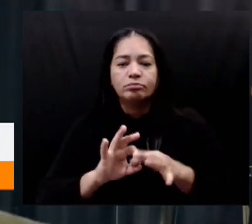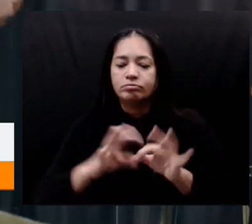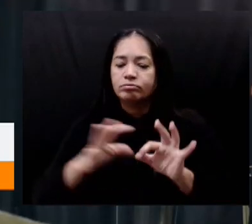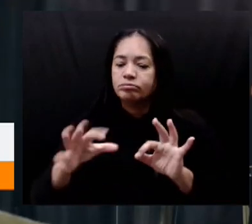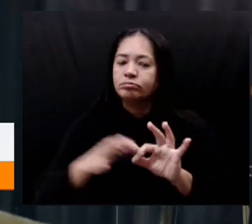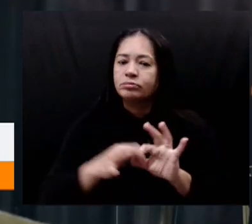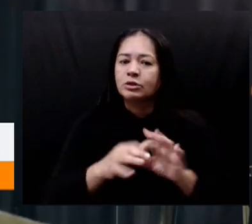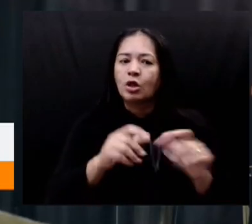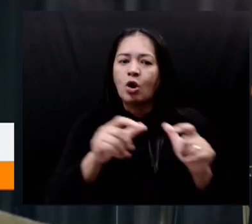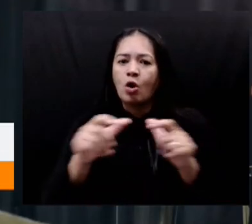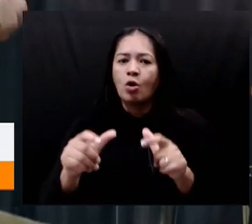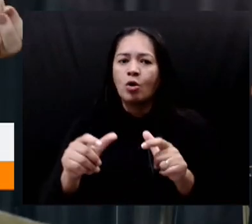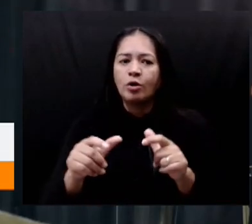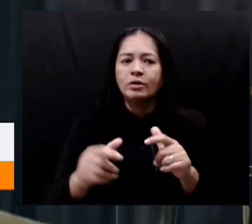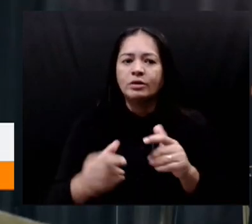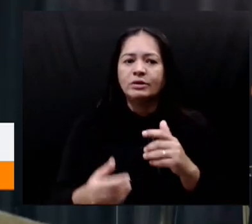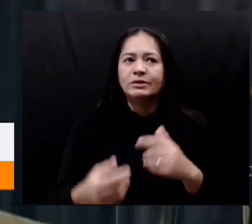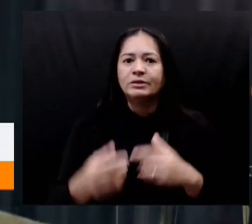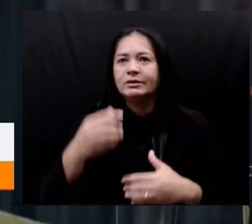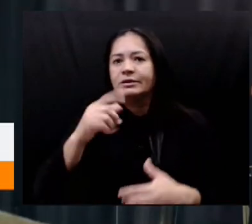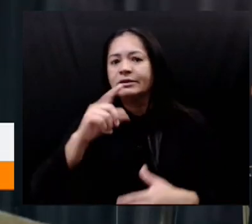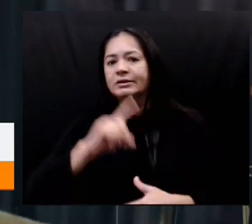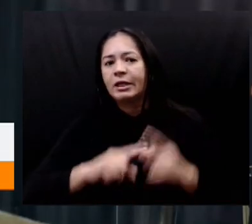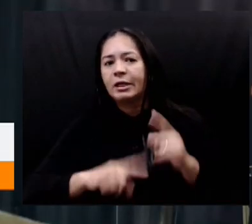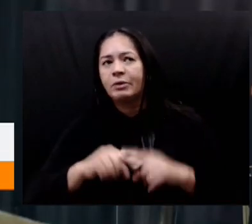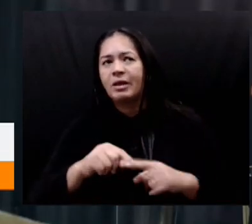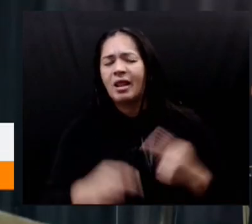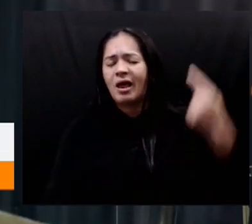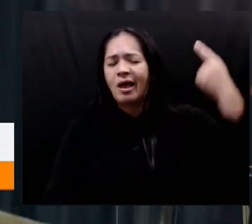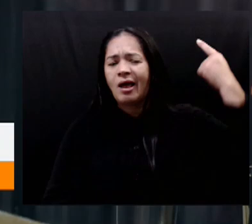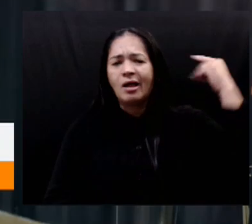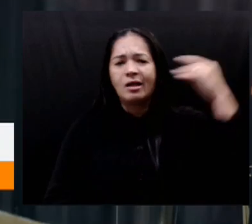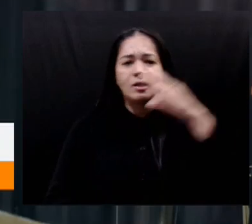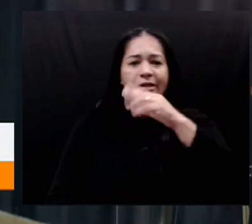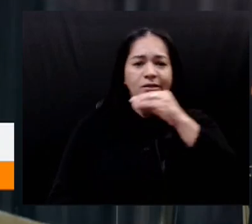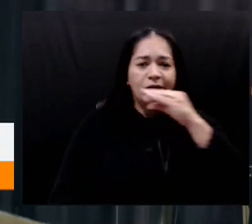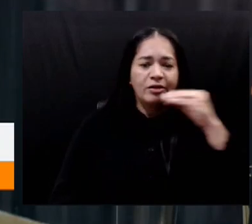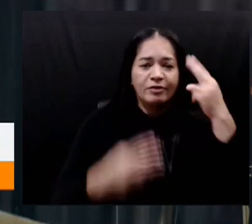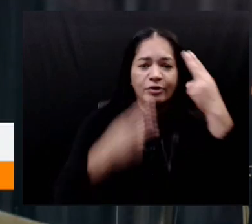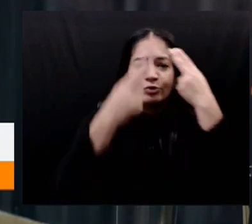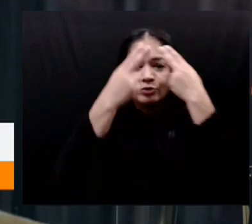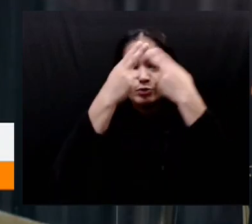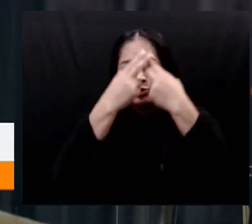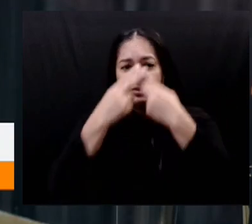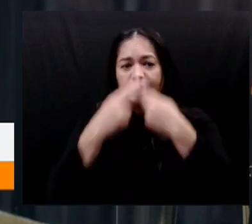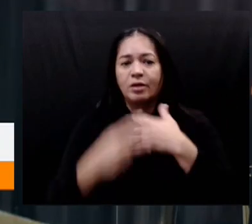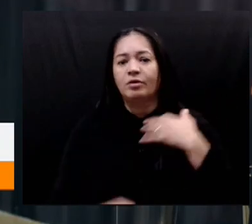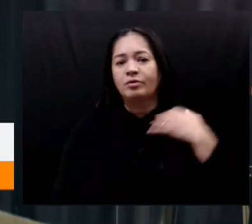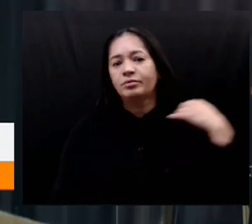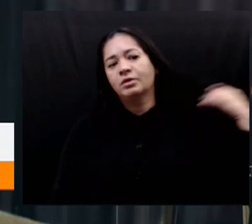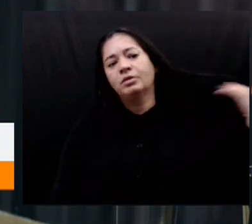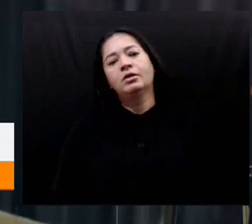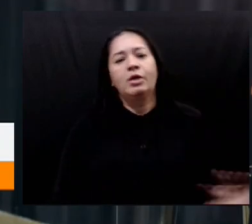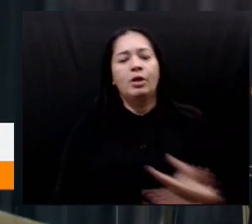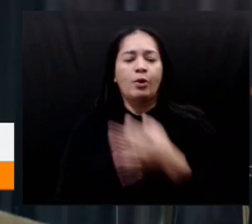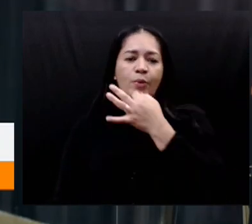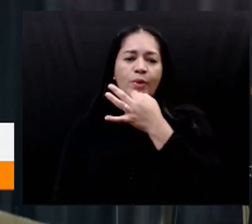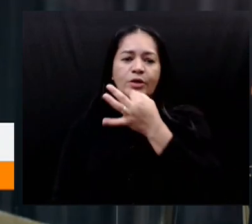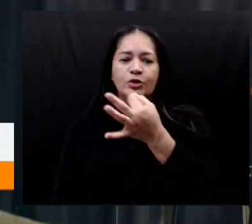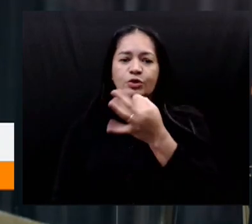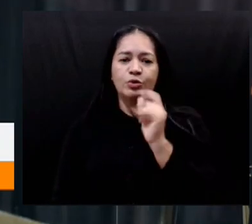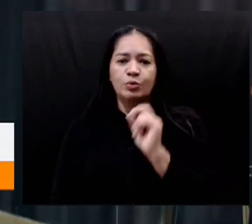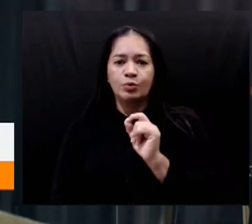lá da infância, dos traumas, que a Arlete coloca muito bem, eu acho que, a